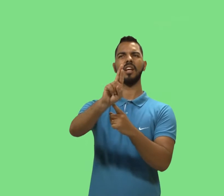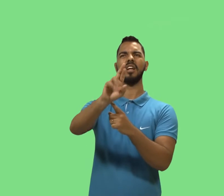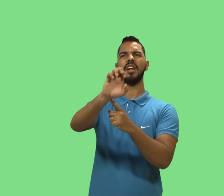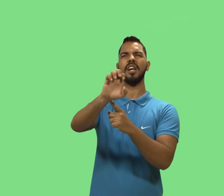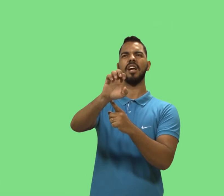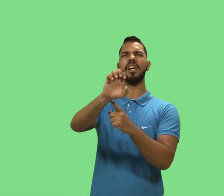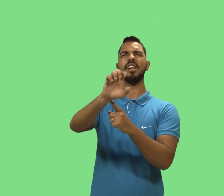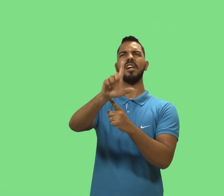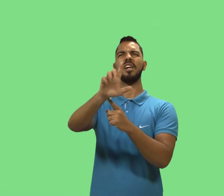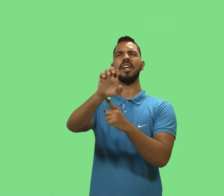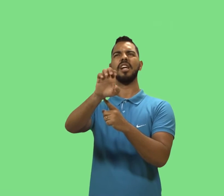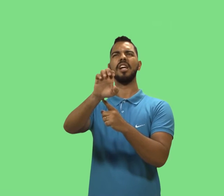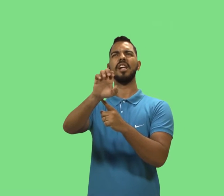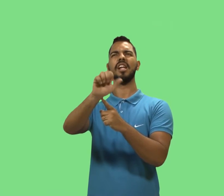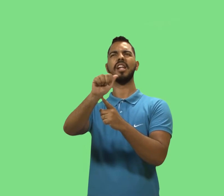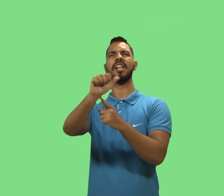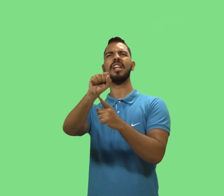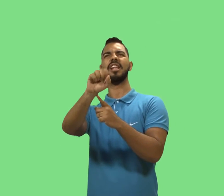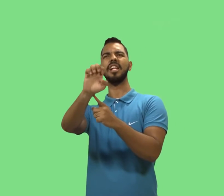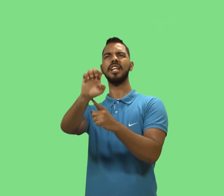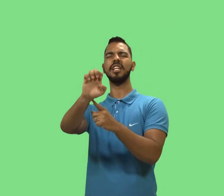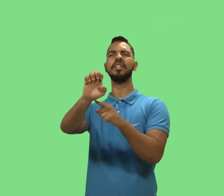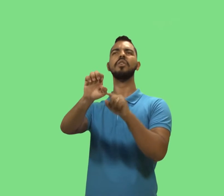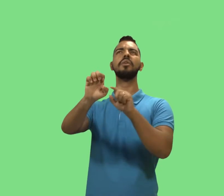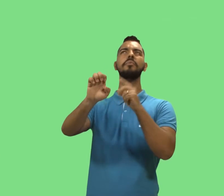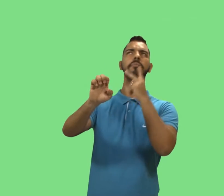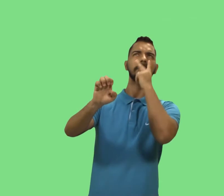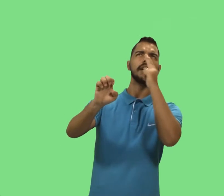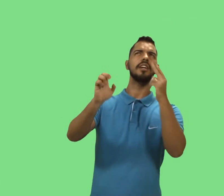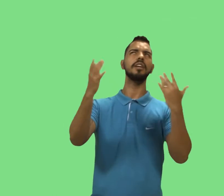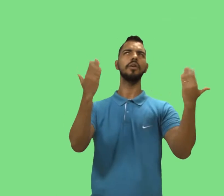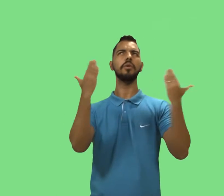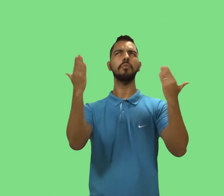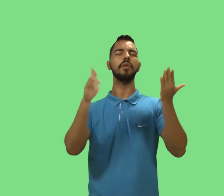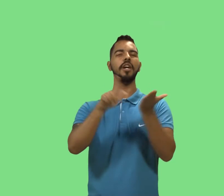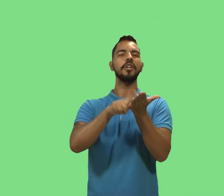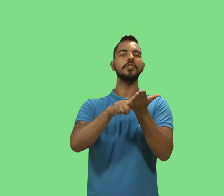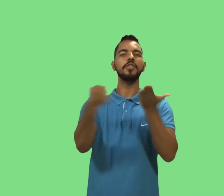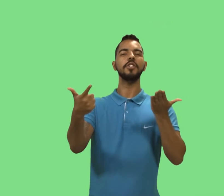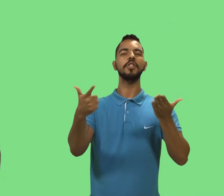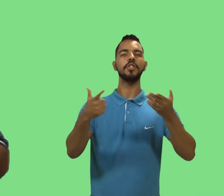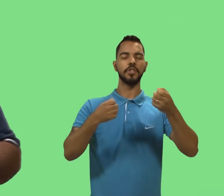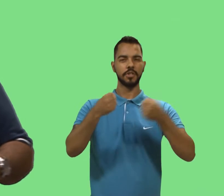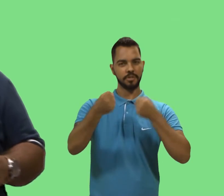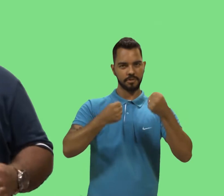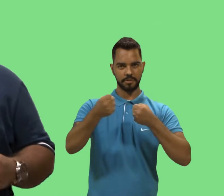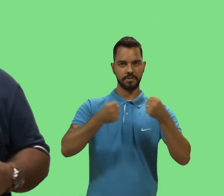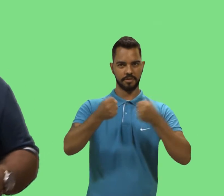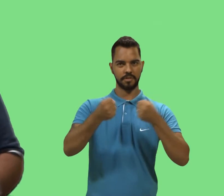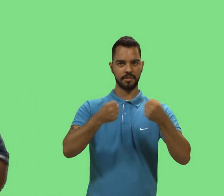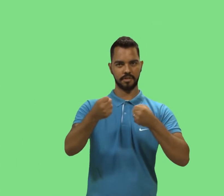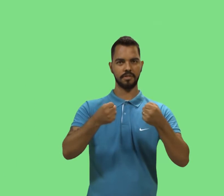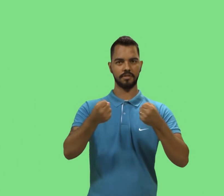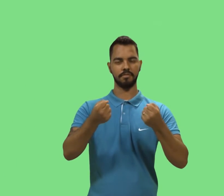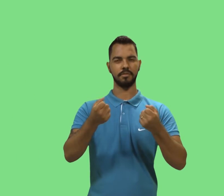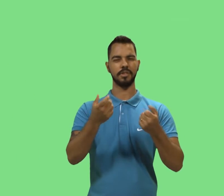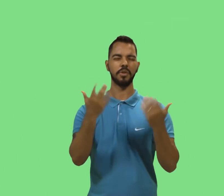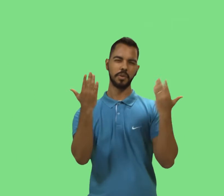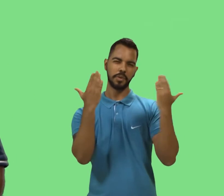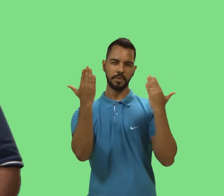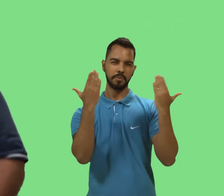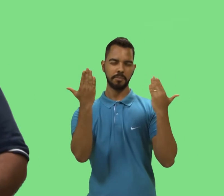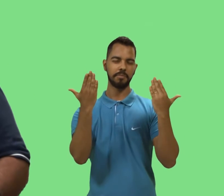ou reportagem, mas é um texto que antecede a escrita da notícia completa. Por isso é utilizado no meio jornalístico